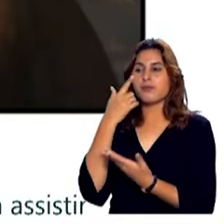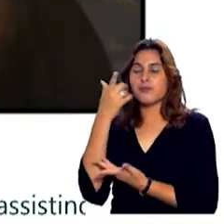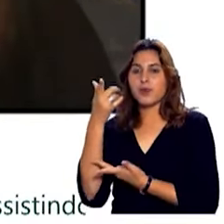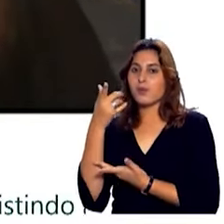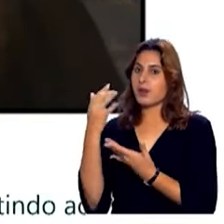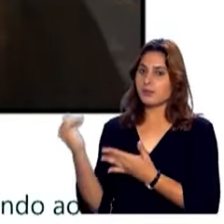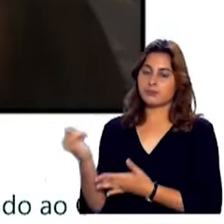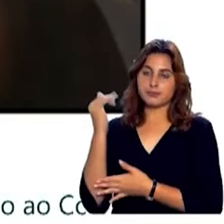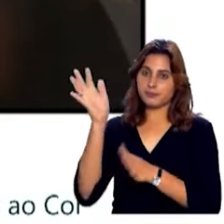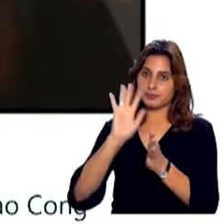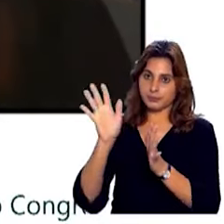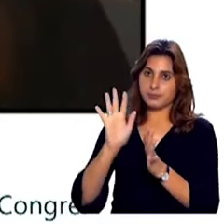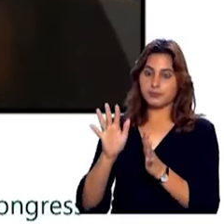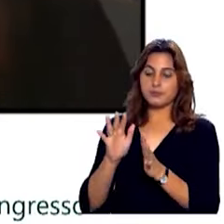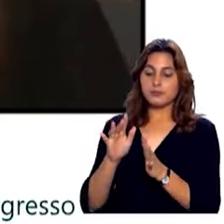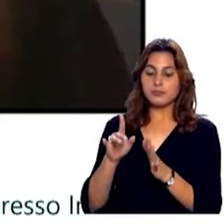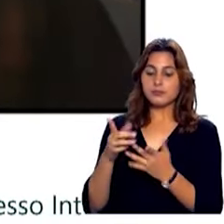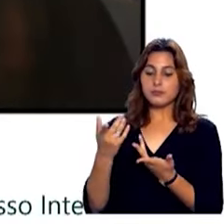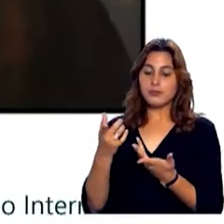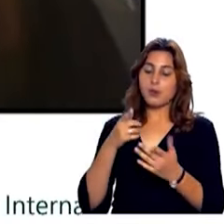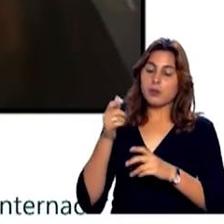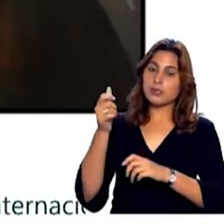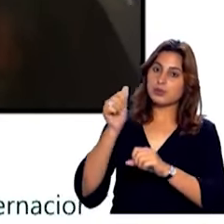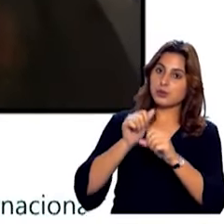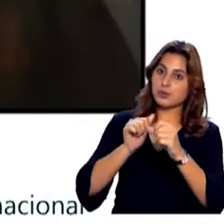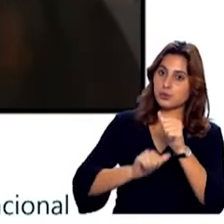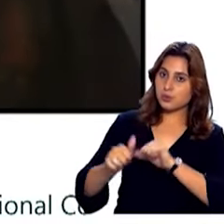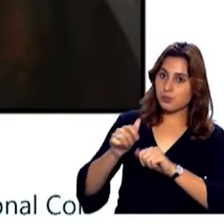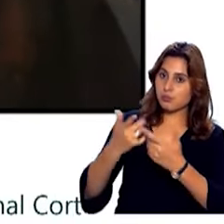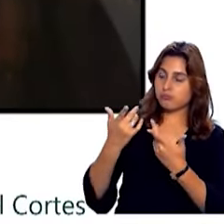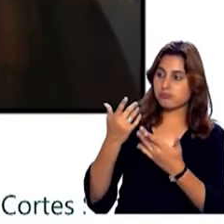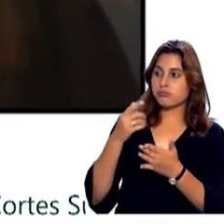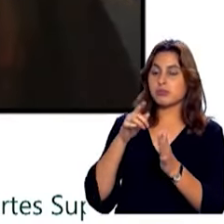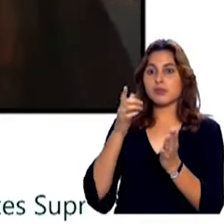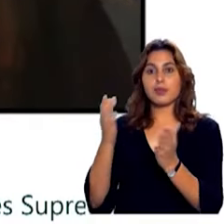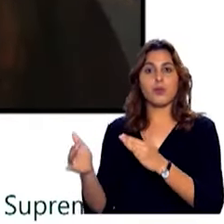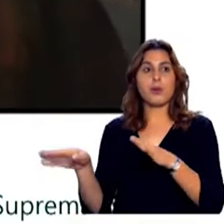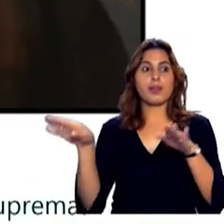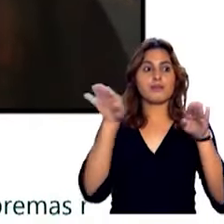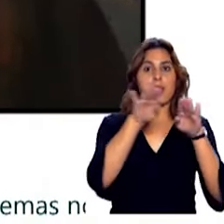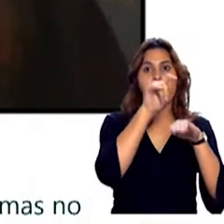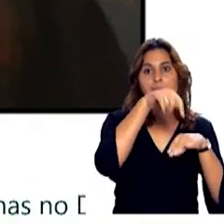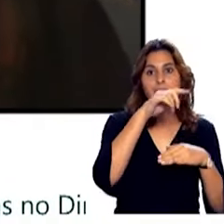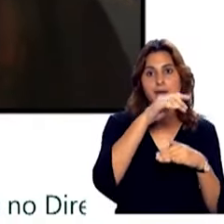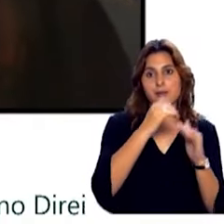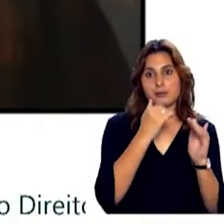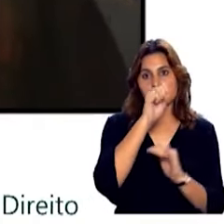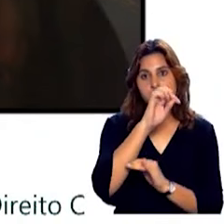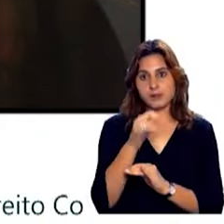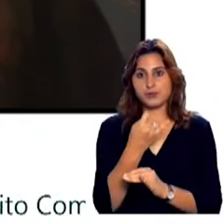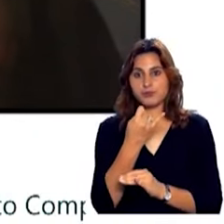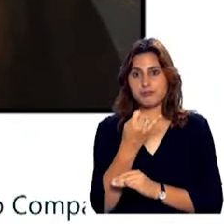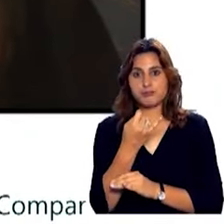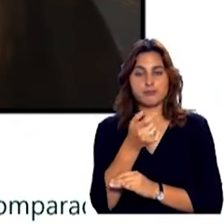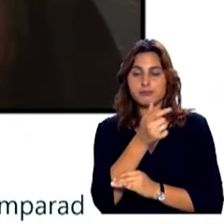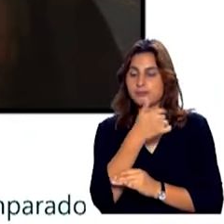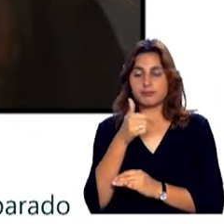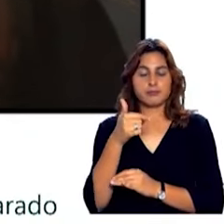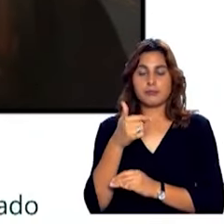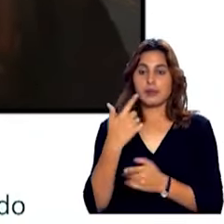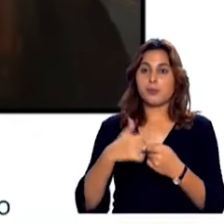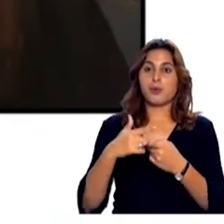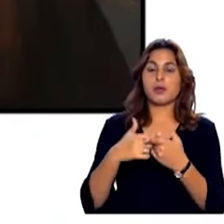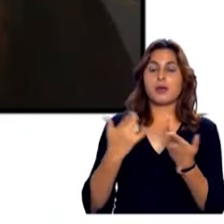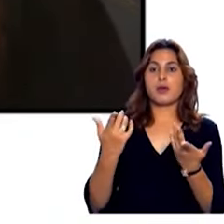a parte tenta rediscutir a matéria também o recurso não sobe porque já há a decisão do STJ em precedente